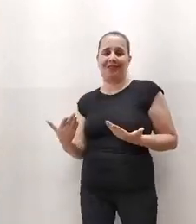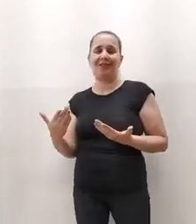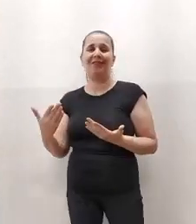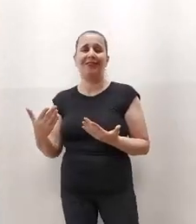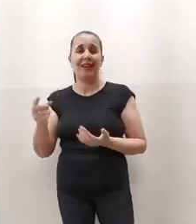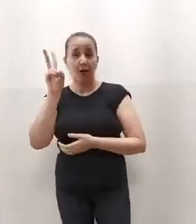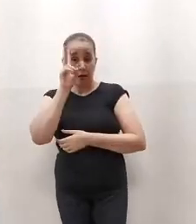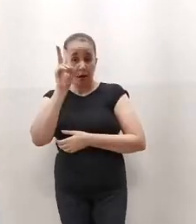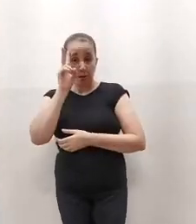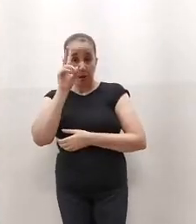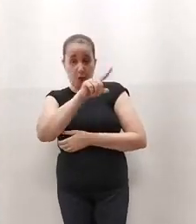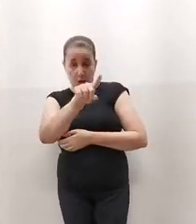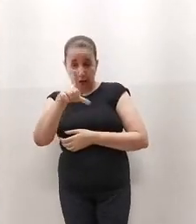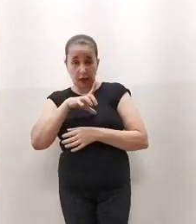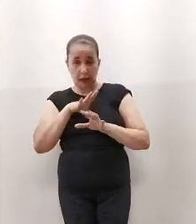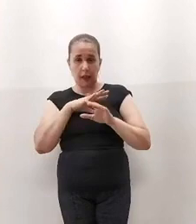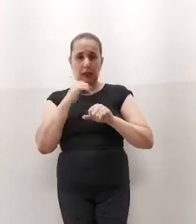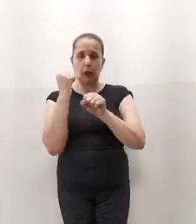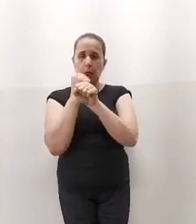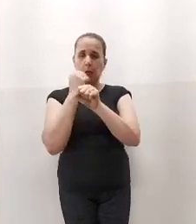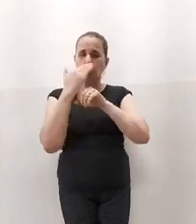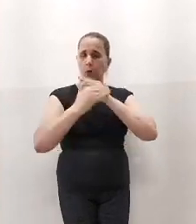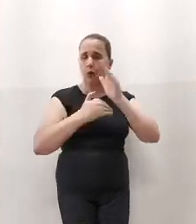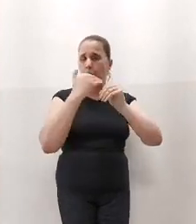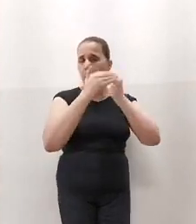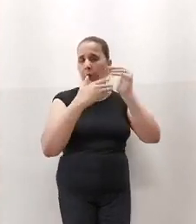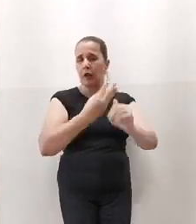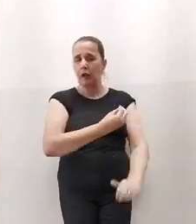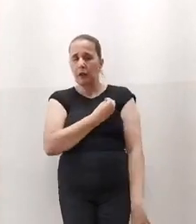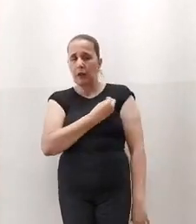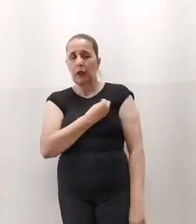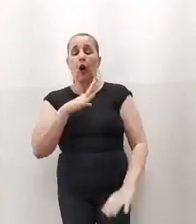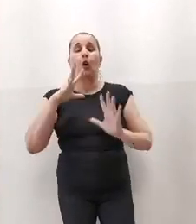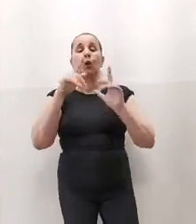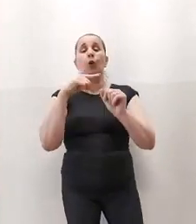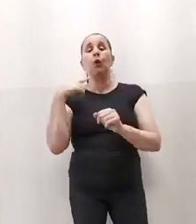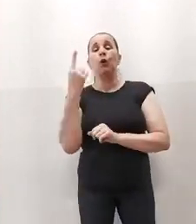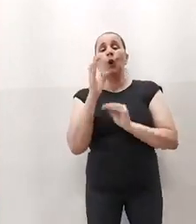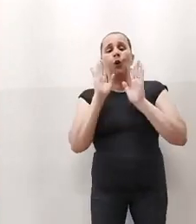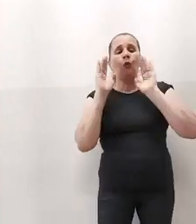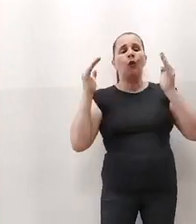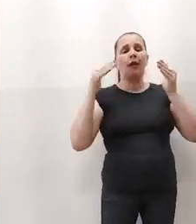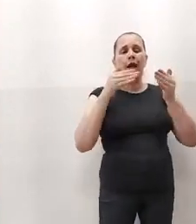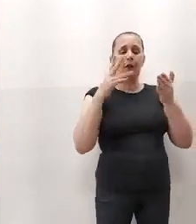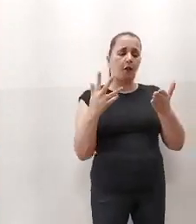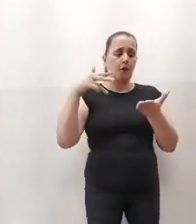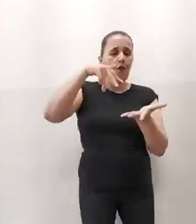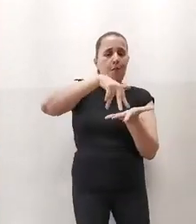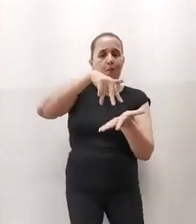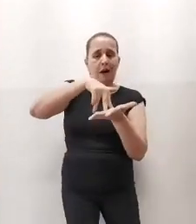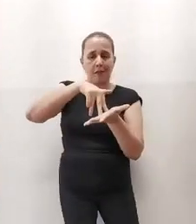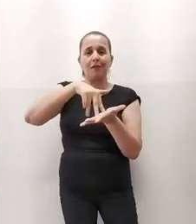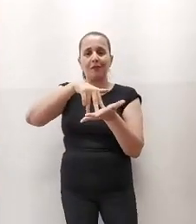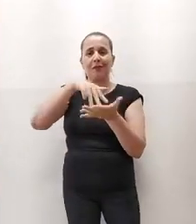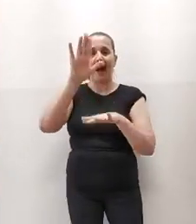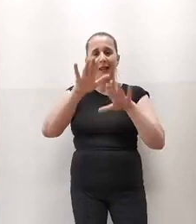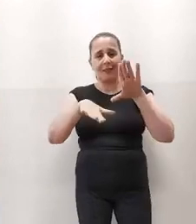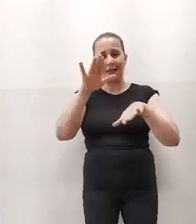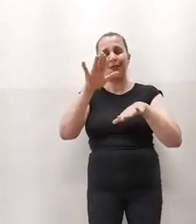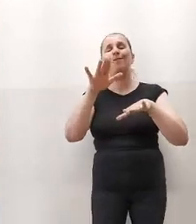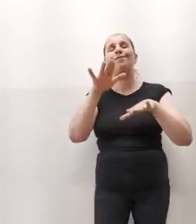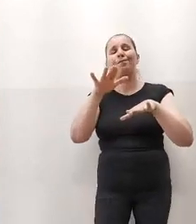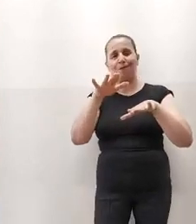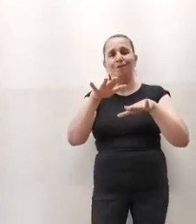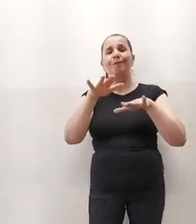Lembre-se, essa construção da nossa vida, aquilo que nós estamos fundamentando, na maioria das